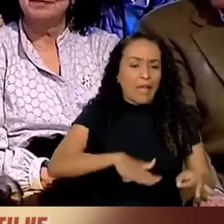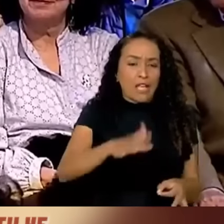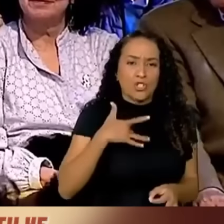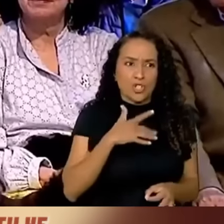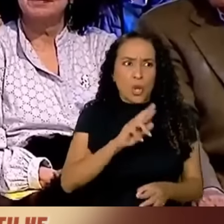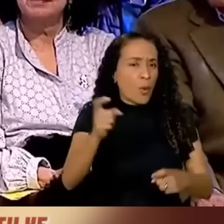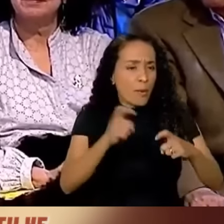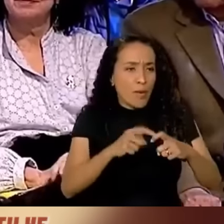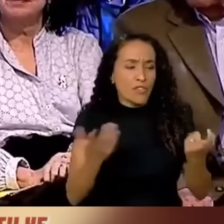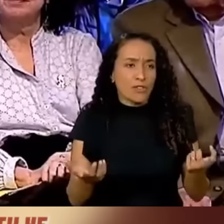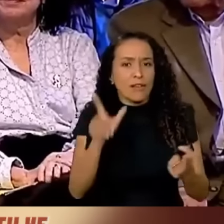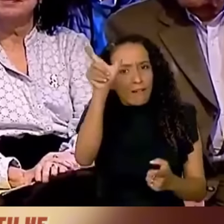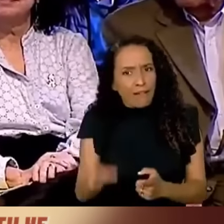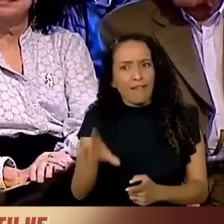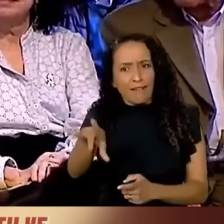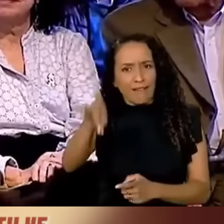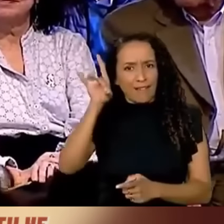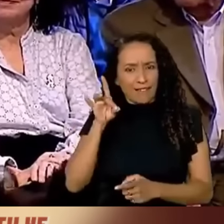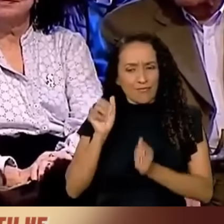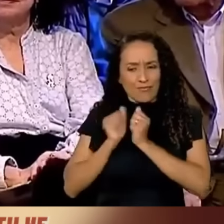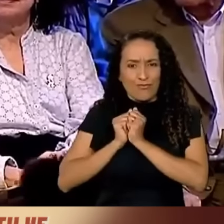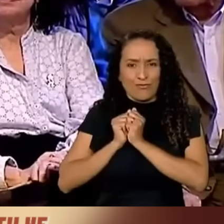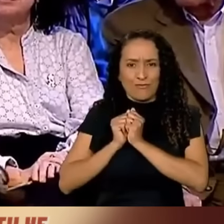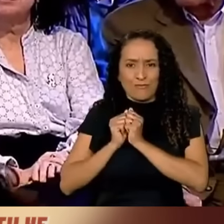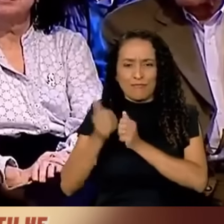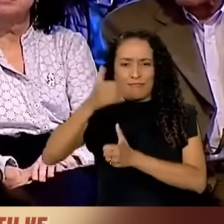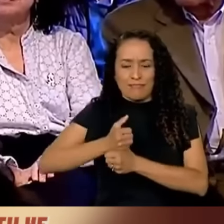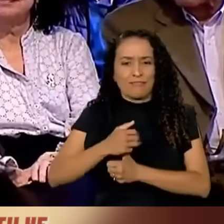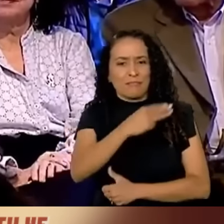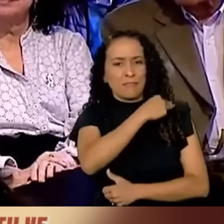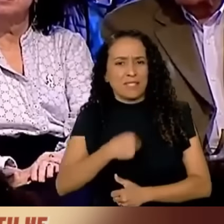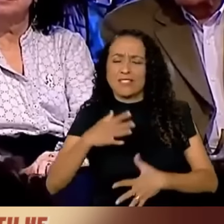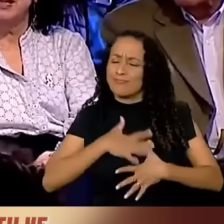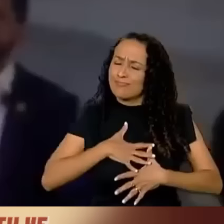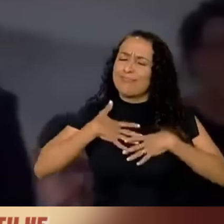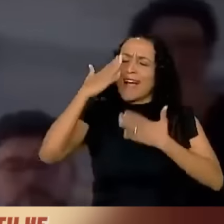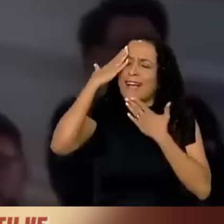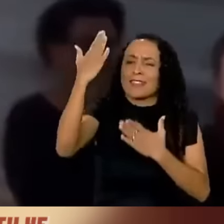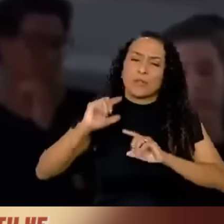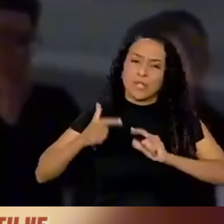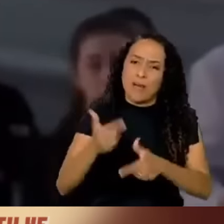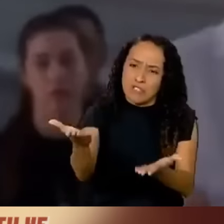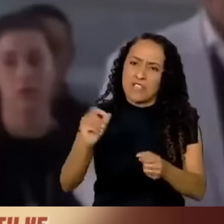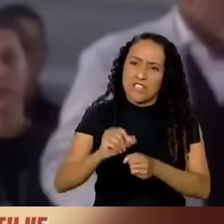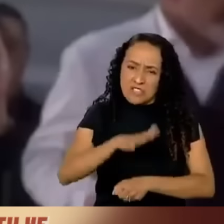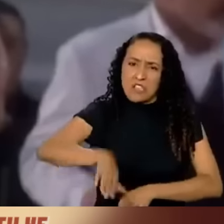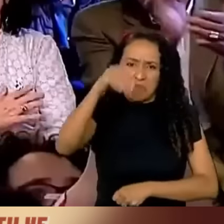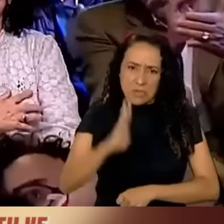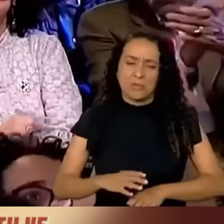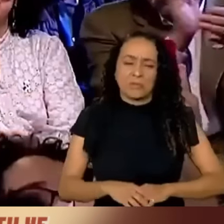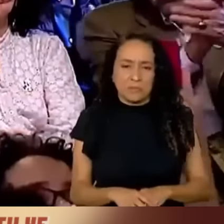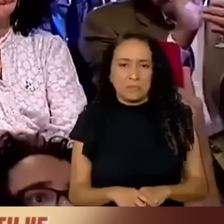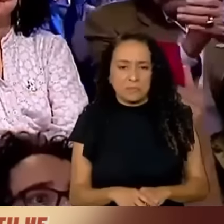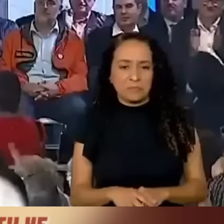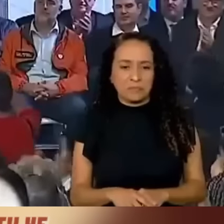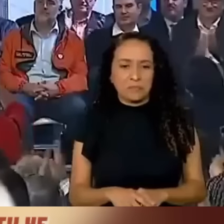não é médica, é essa pessoa que eu vou trazer para ser ministra, e estou gratificado pelo trabalho que você está fazendo nesse país.